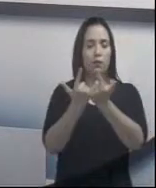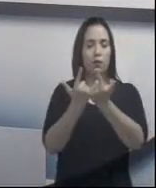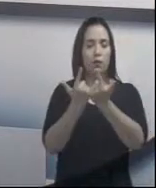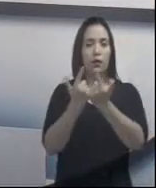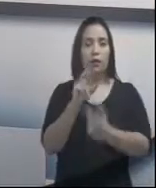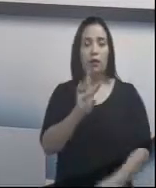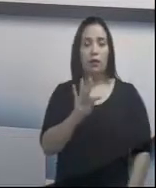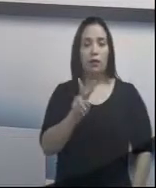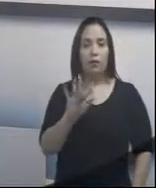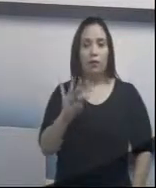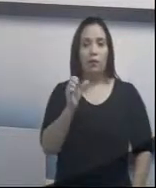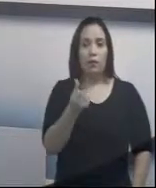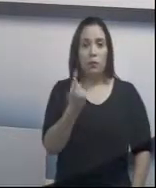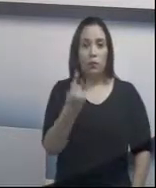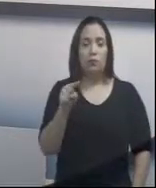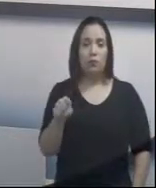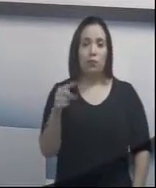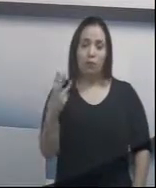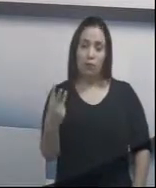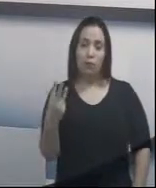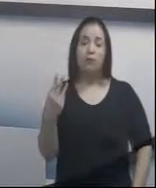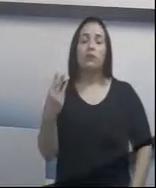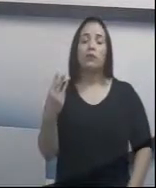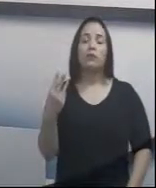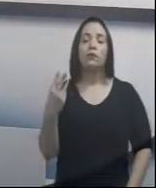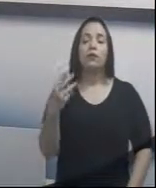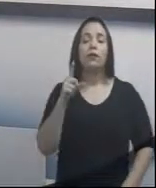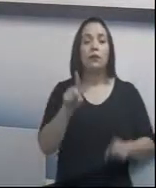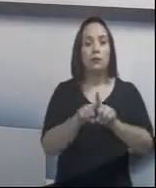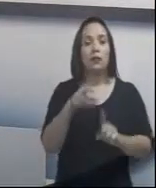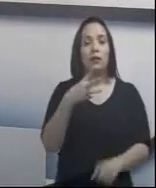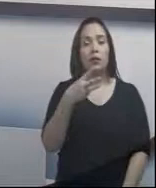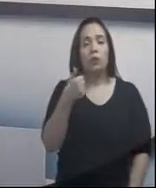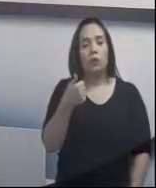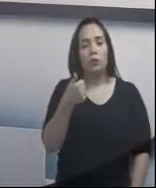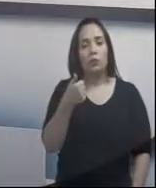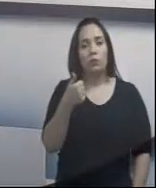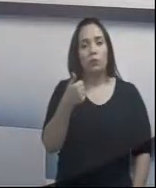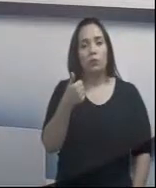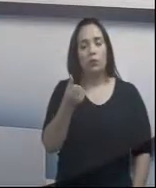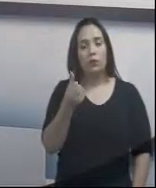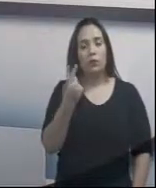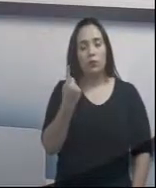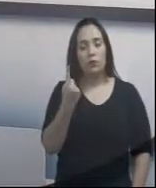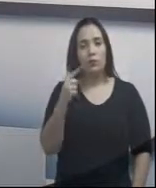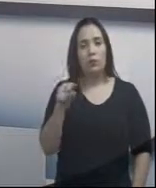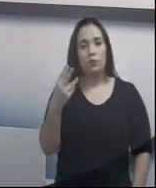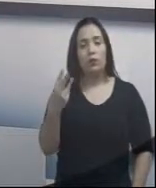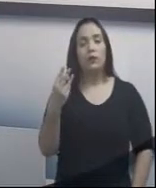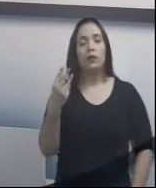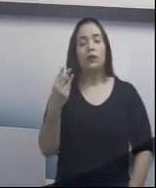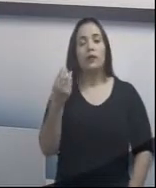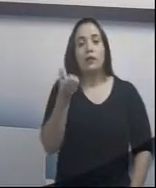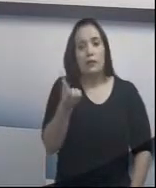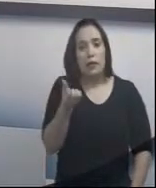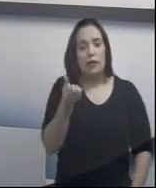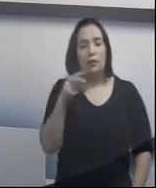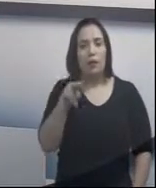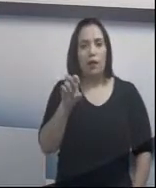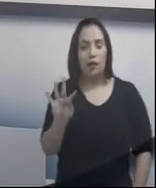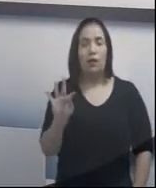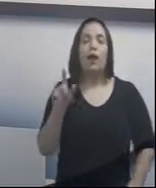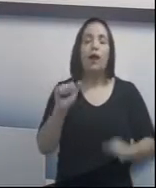TV Fortaleza, no canal 61.3 e 31 e 61.3 e canal 6 da NET. Na